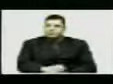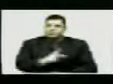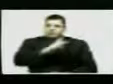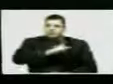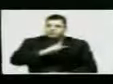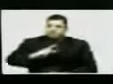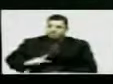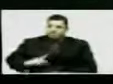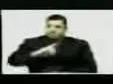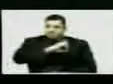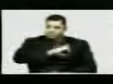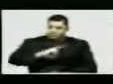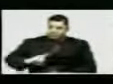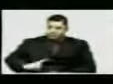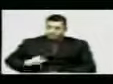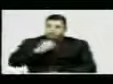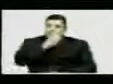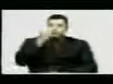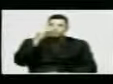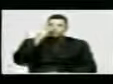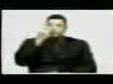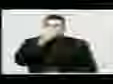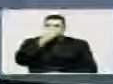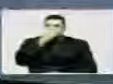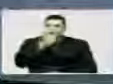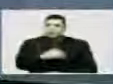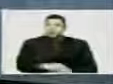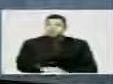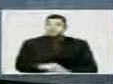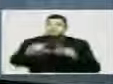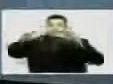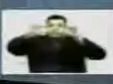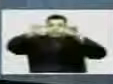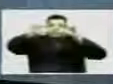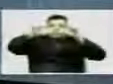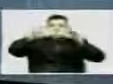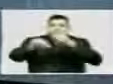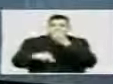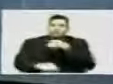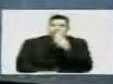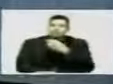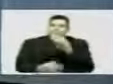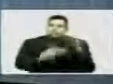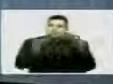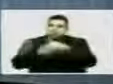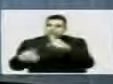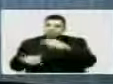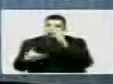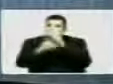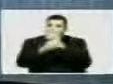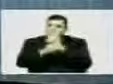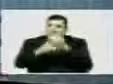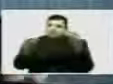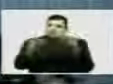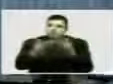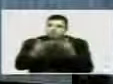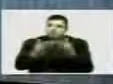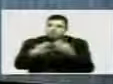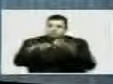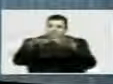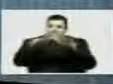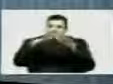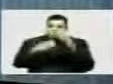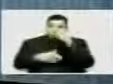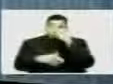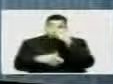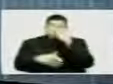Senhor presidente, senhores deputados, senhoras deputadas, telespectadores da TV Assembleia, nossos convidados que aqui encontram-se para a